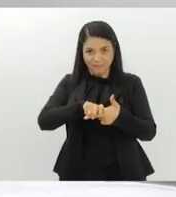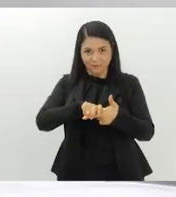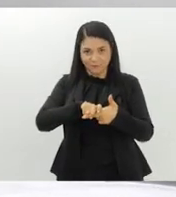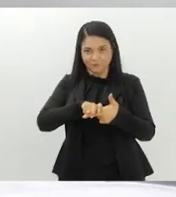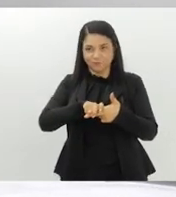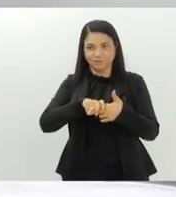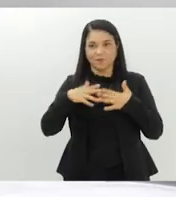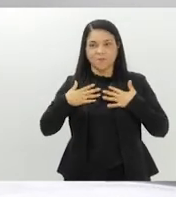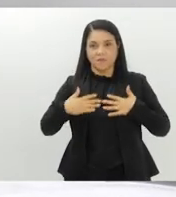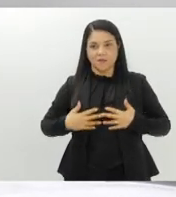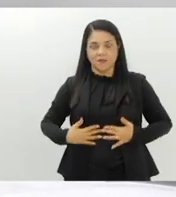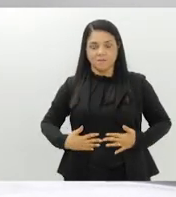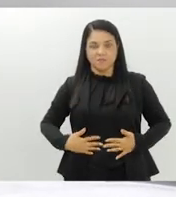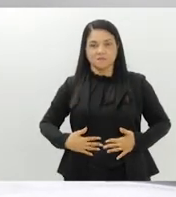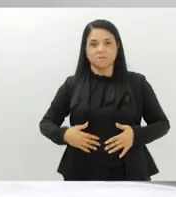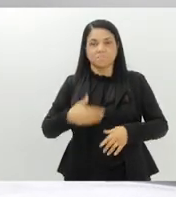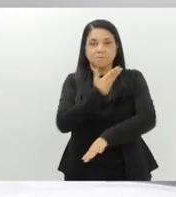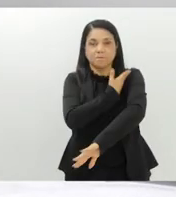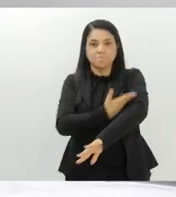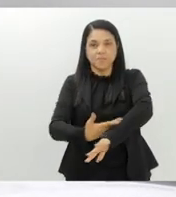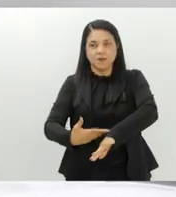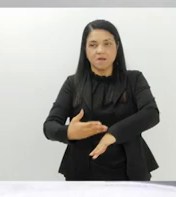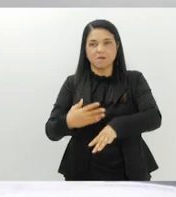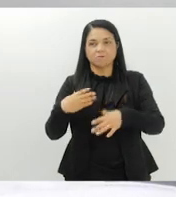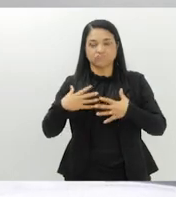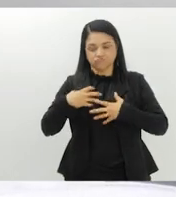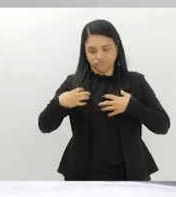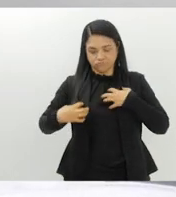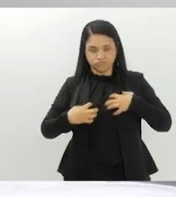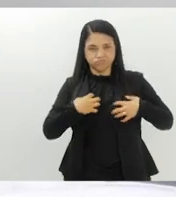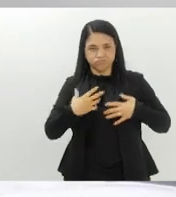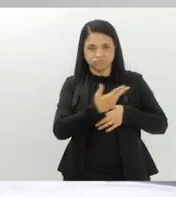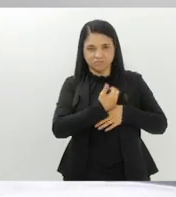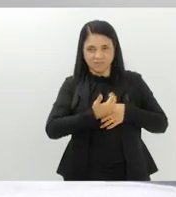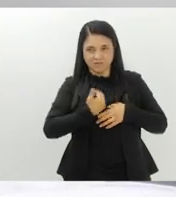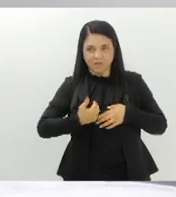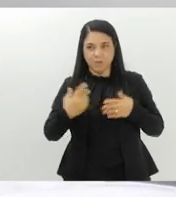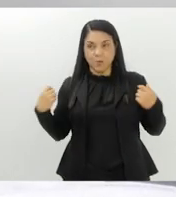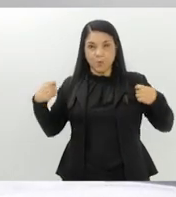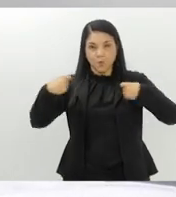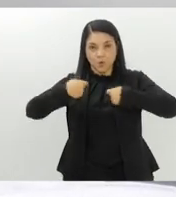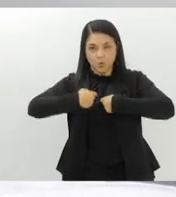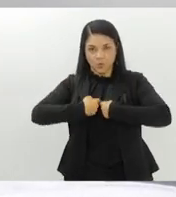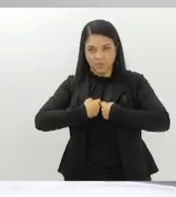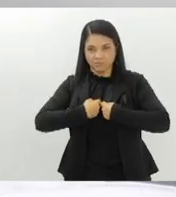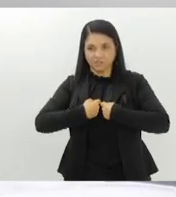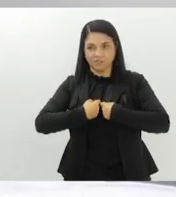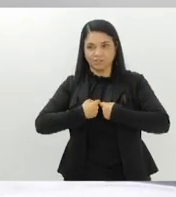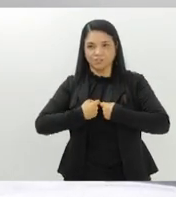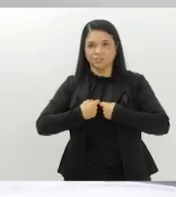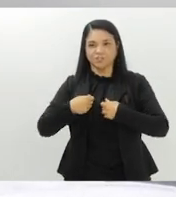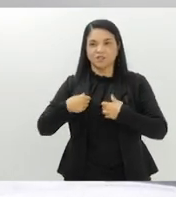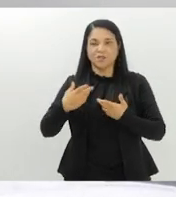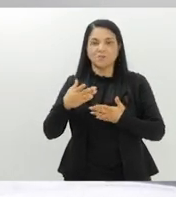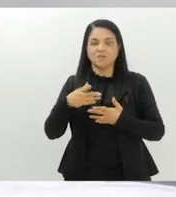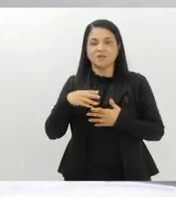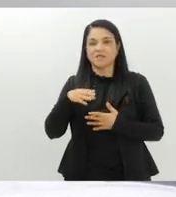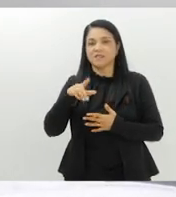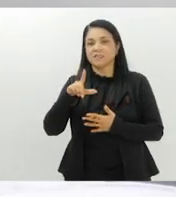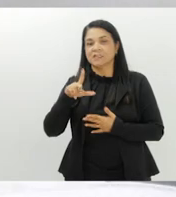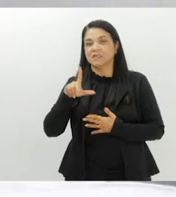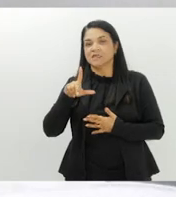com uma camisa branca com estampa, estou com colete, sempre estou com meus coletes. Esses aqui têm umas lhamas, isso aqui é do